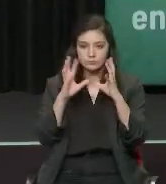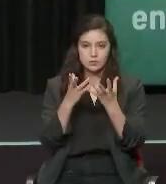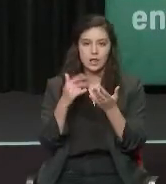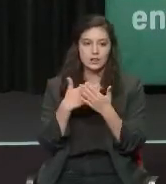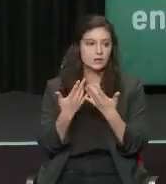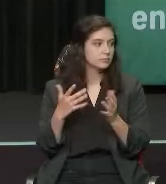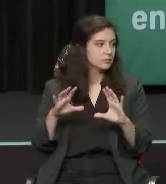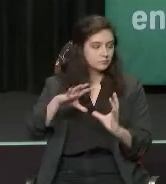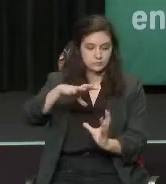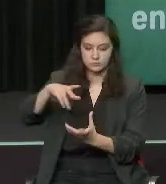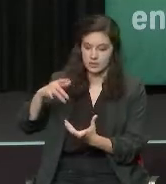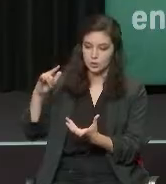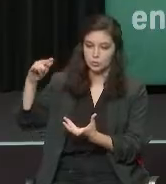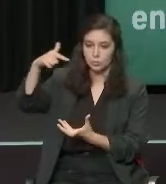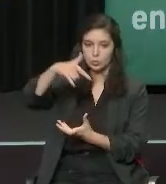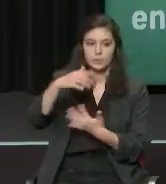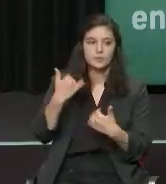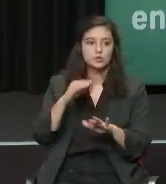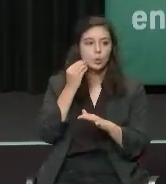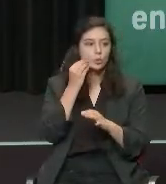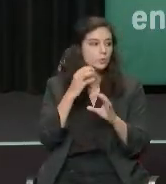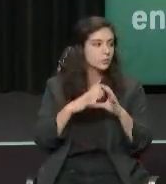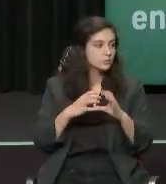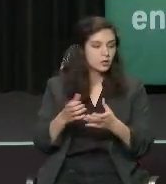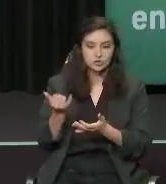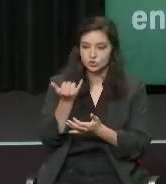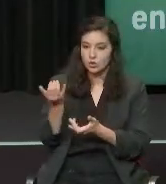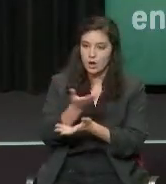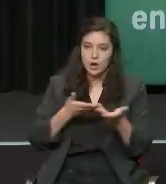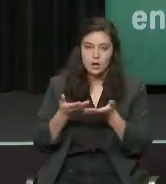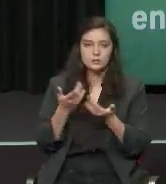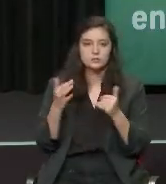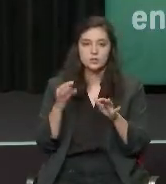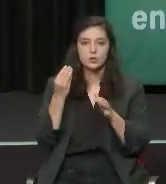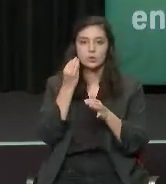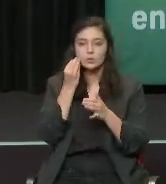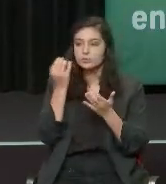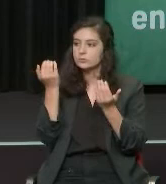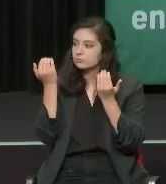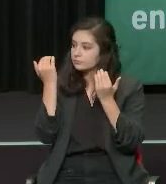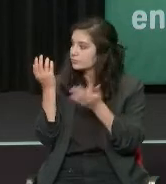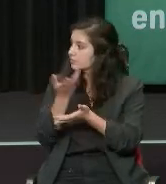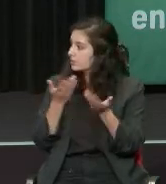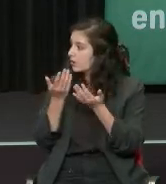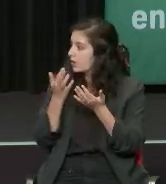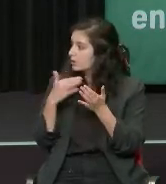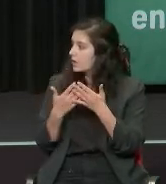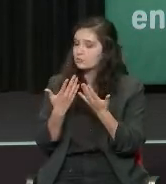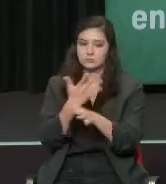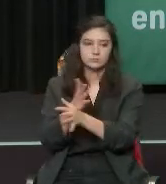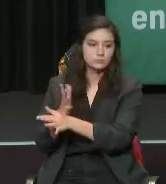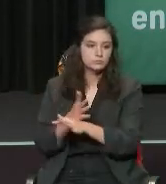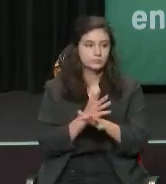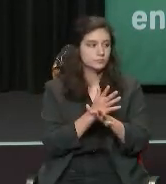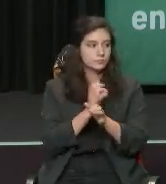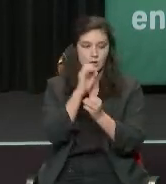mas também há outro desafio que é como é que comunicam estas instituições todas e estes dados para prevenir os fogos florestais. E se